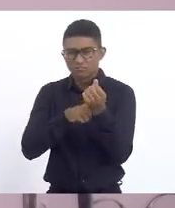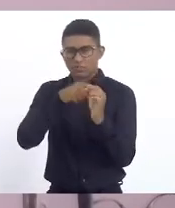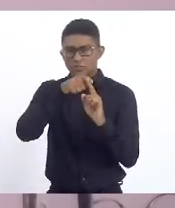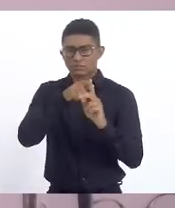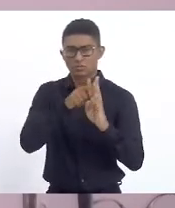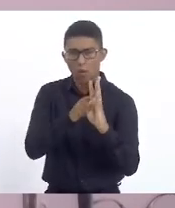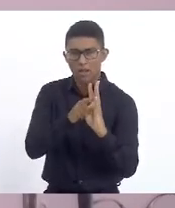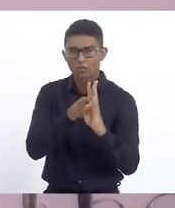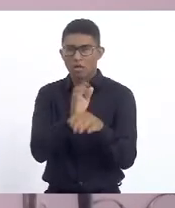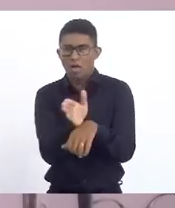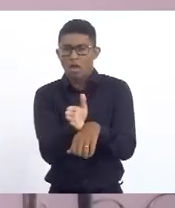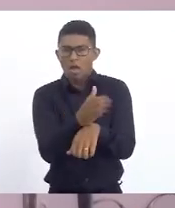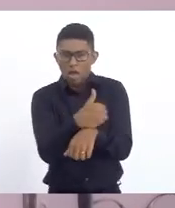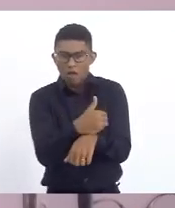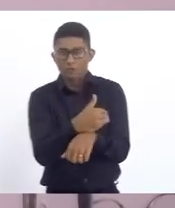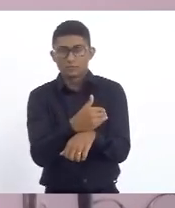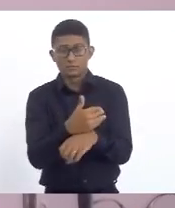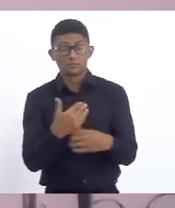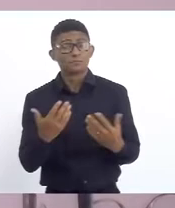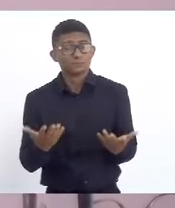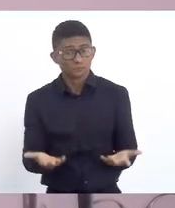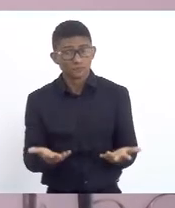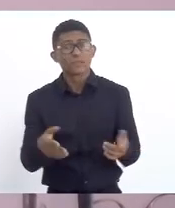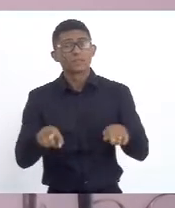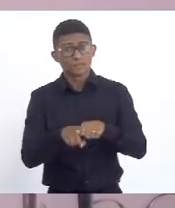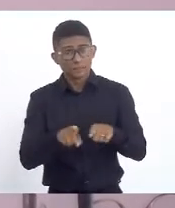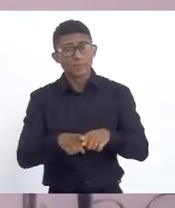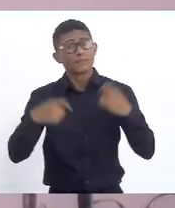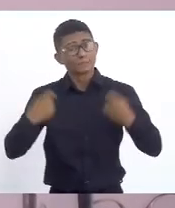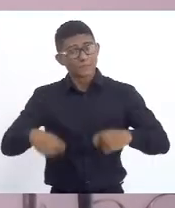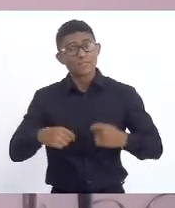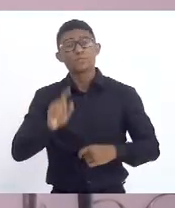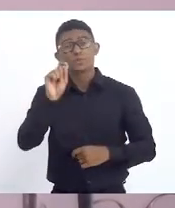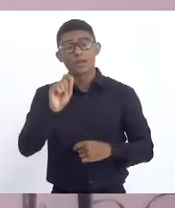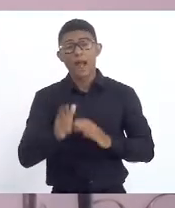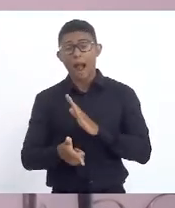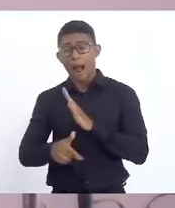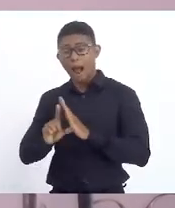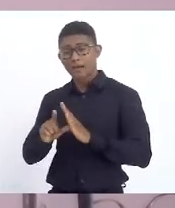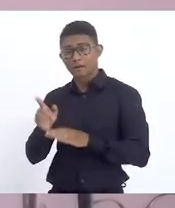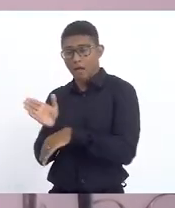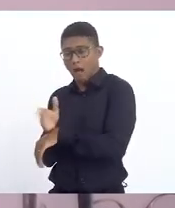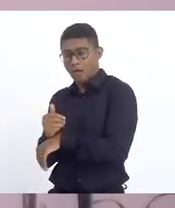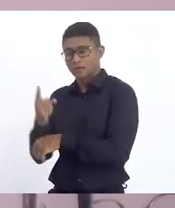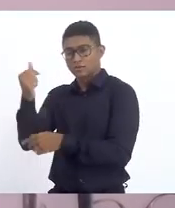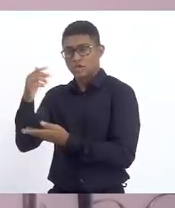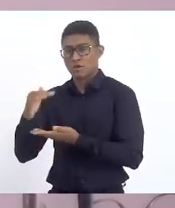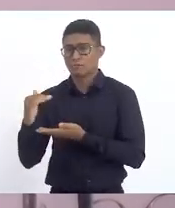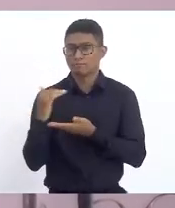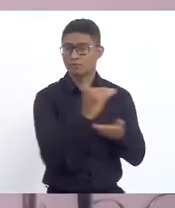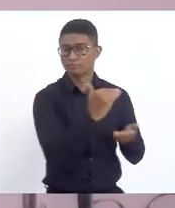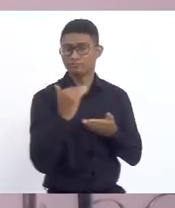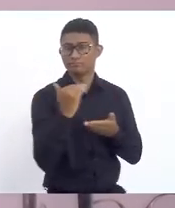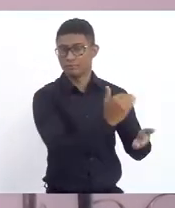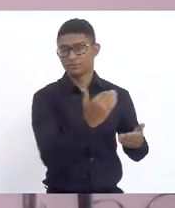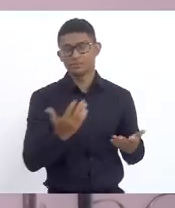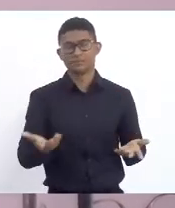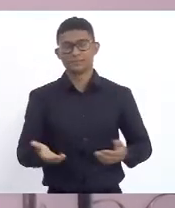você também antecipa as receitas para a concessionária. E se a SEDAI,